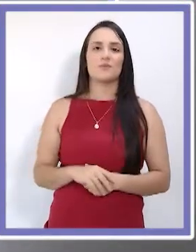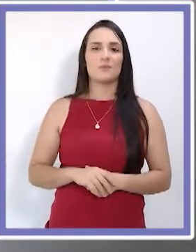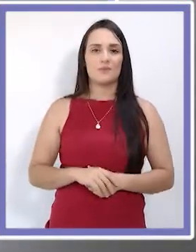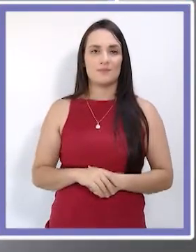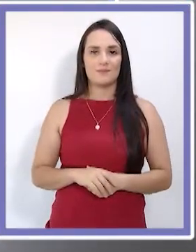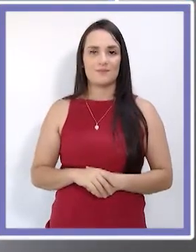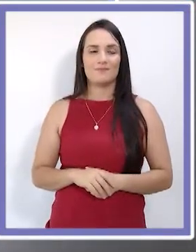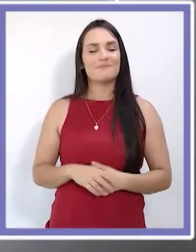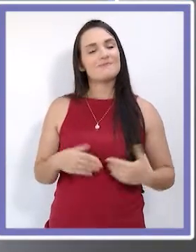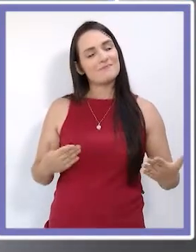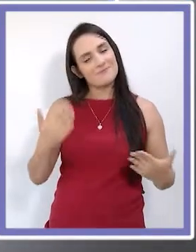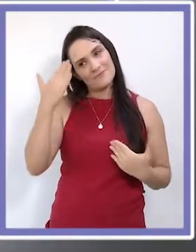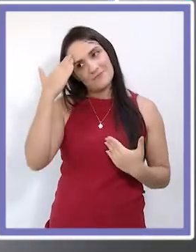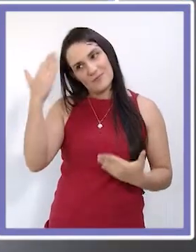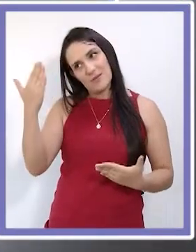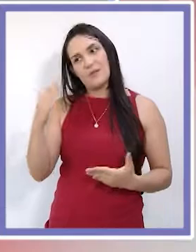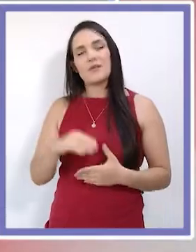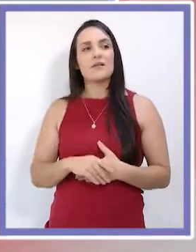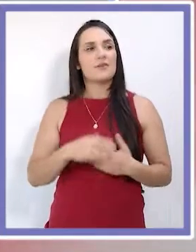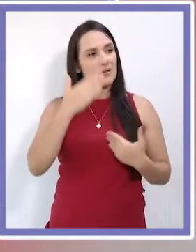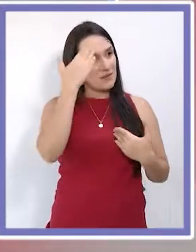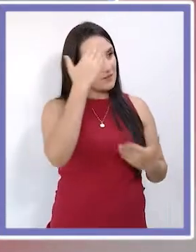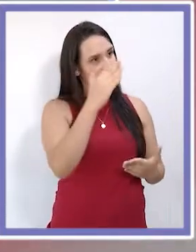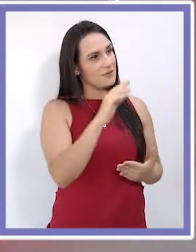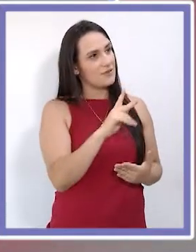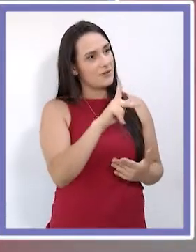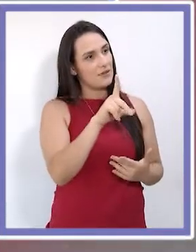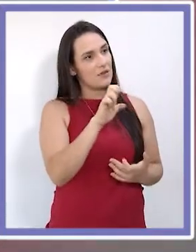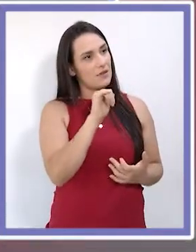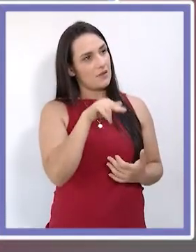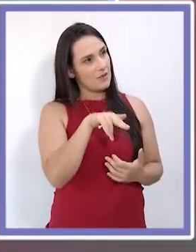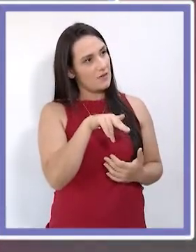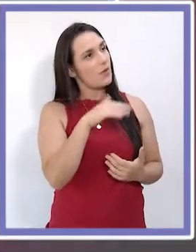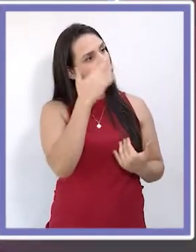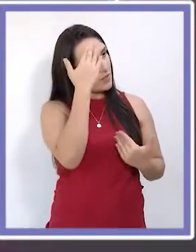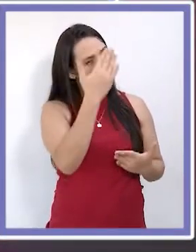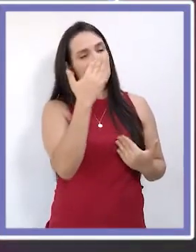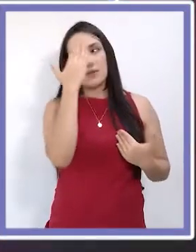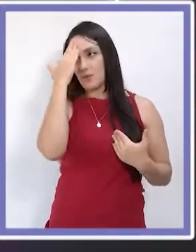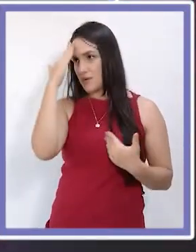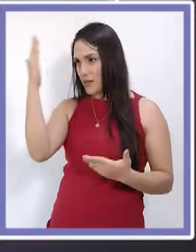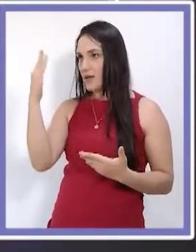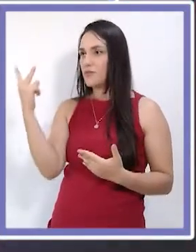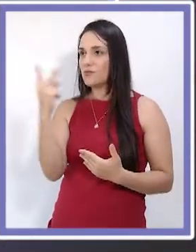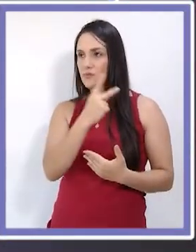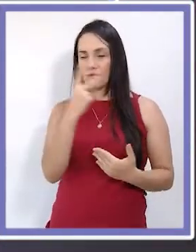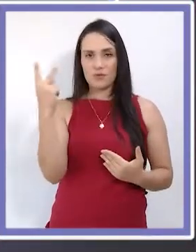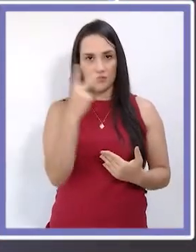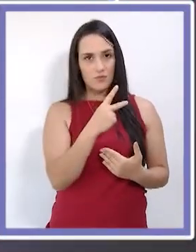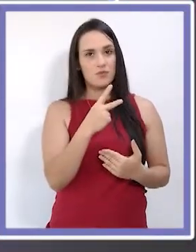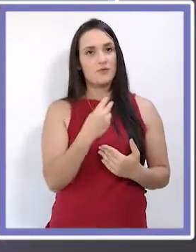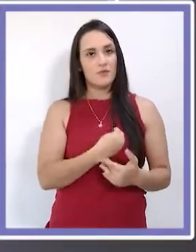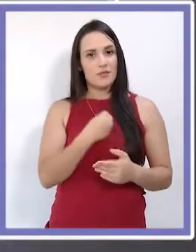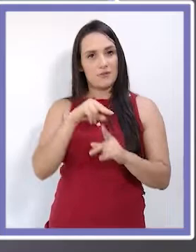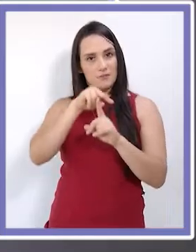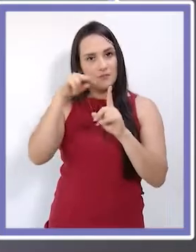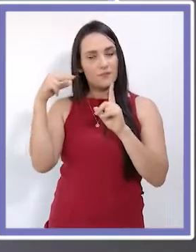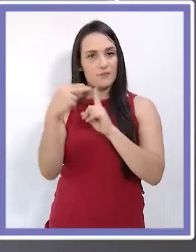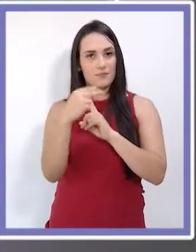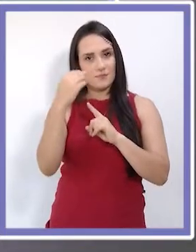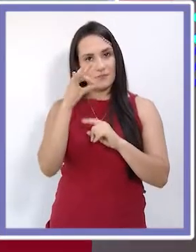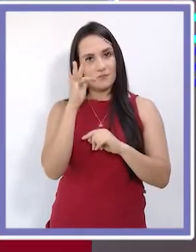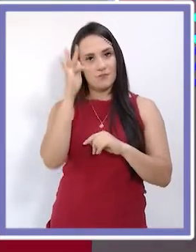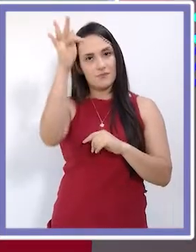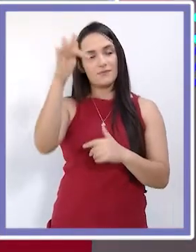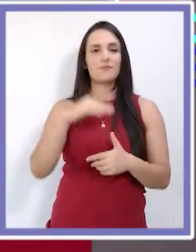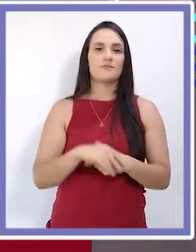nos abençoe. Mais uma vez, muito obrigado, Claire. Claire, mais uma vez também, muito obrigado pela sua participação aqui no Perspectiva da